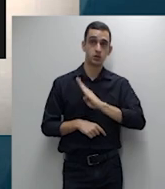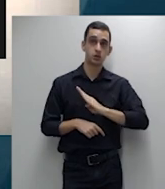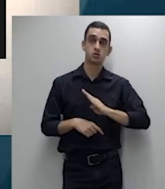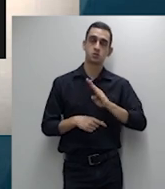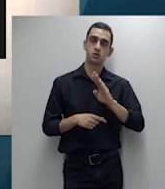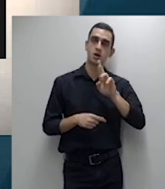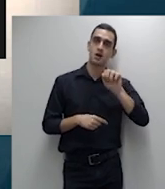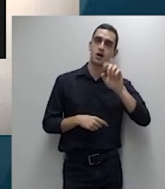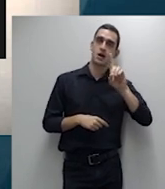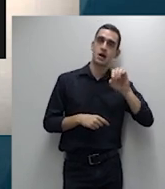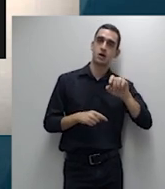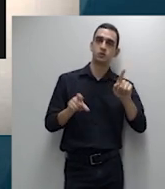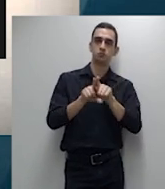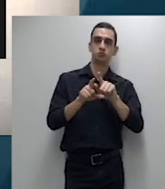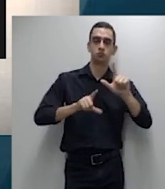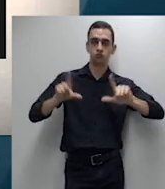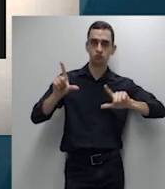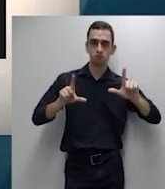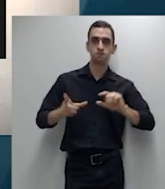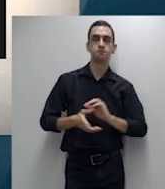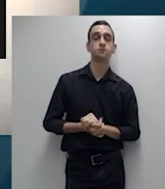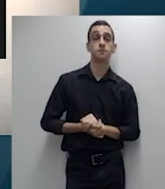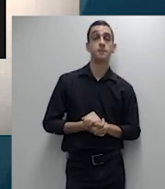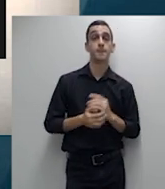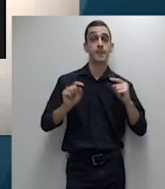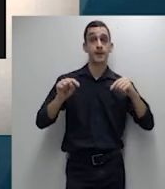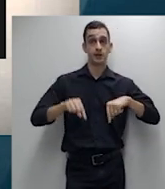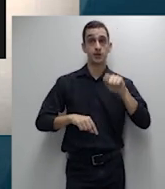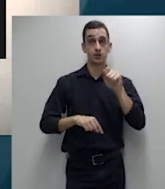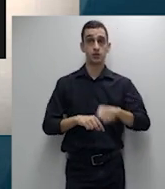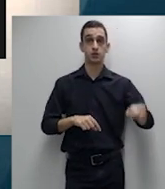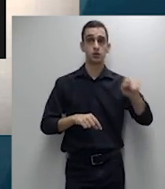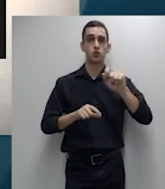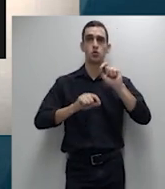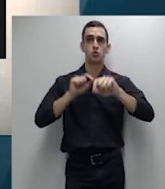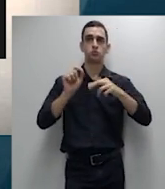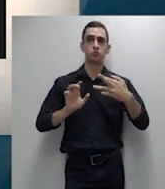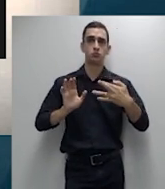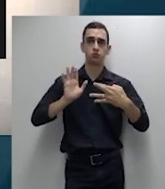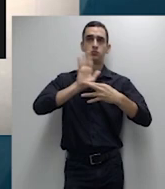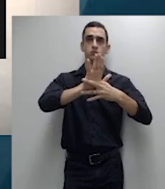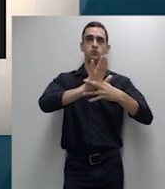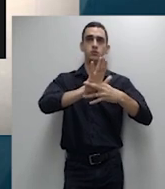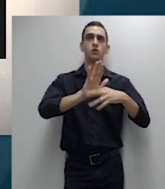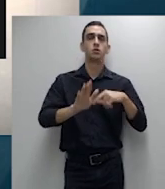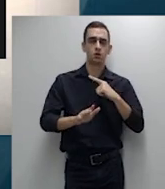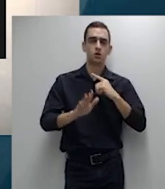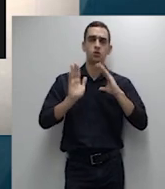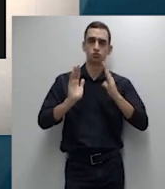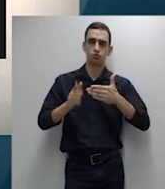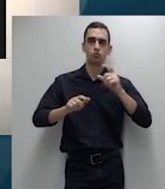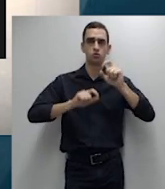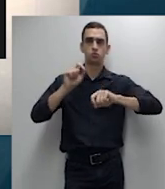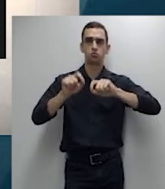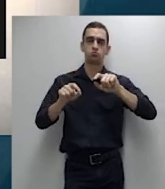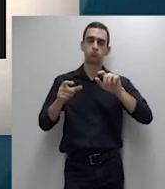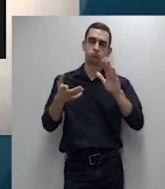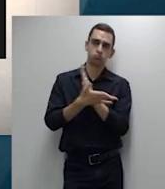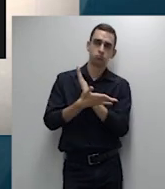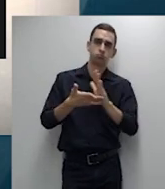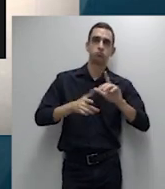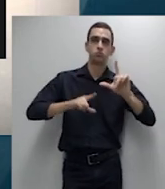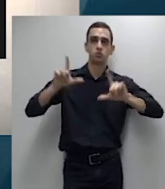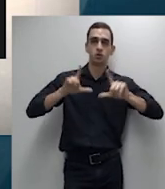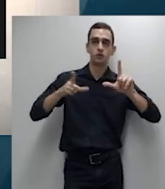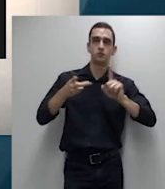é e cumprir aberto como amigos Cury e representante nas emissoras de rádio e televisão